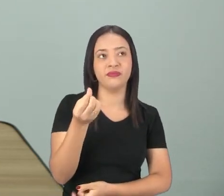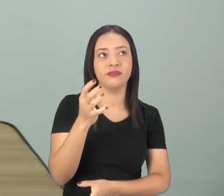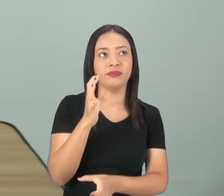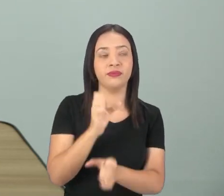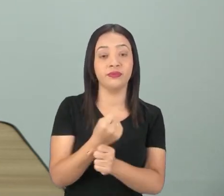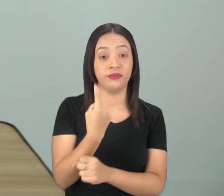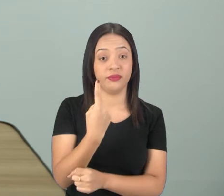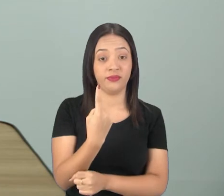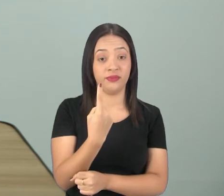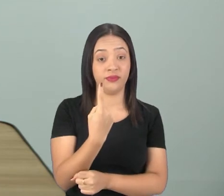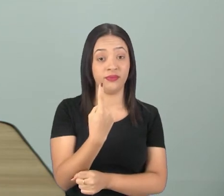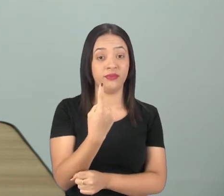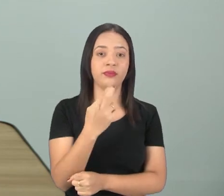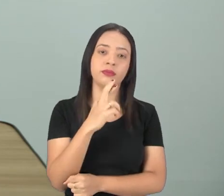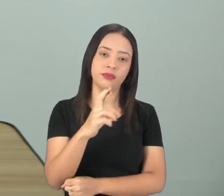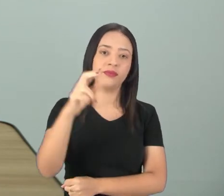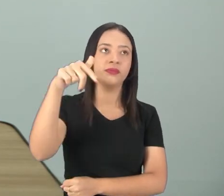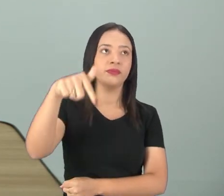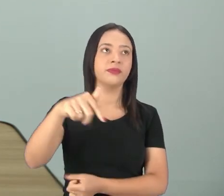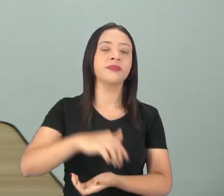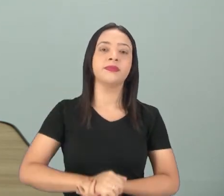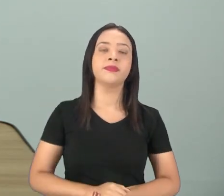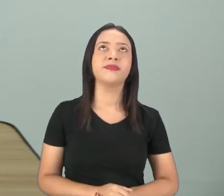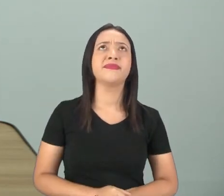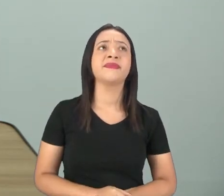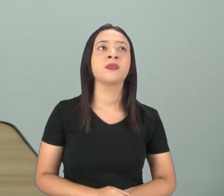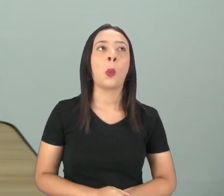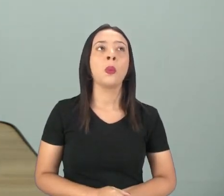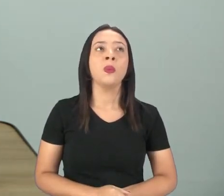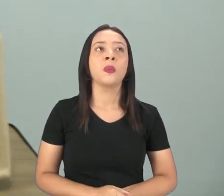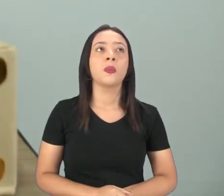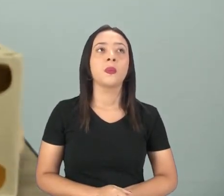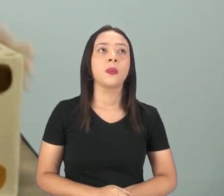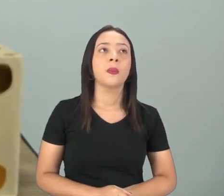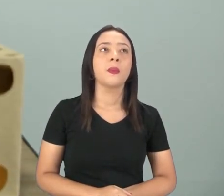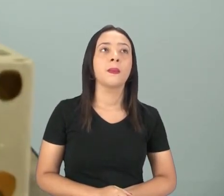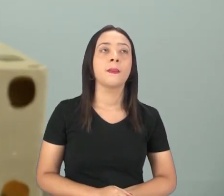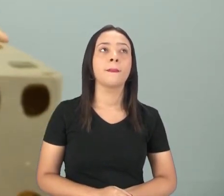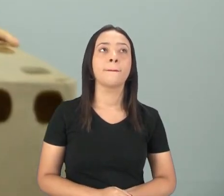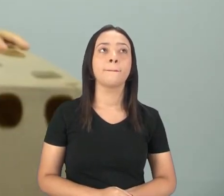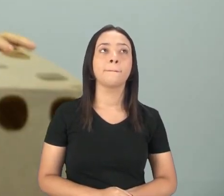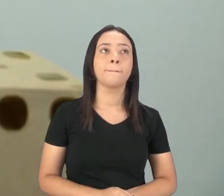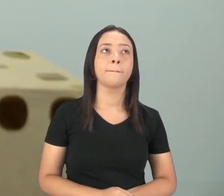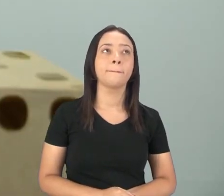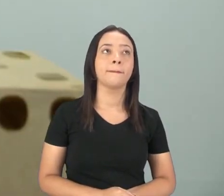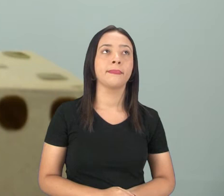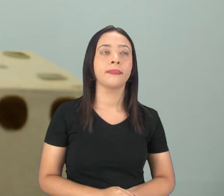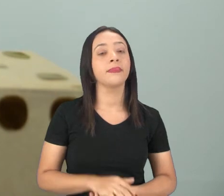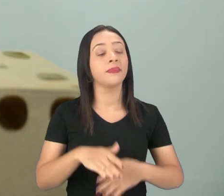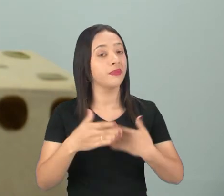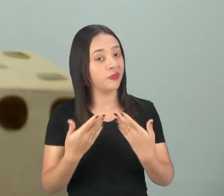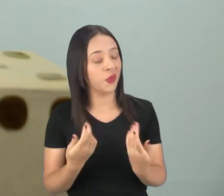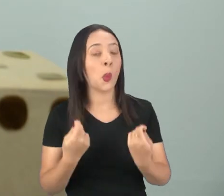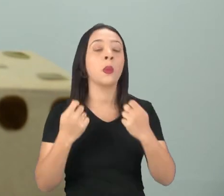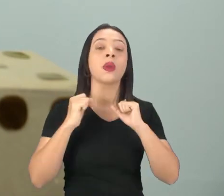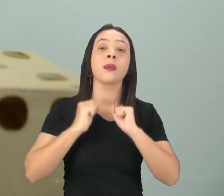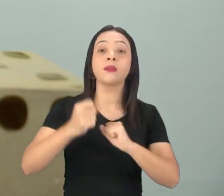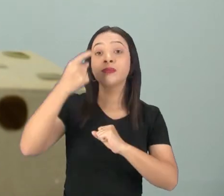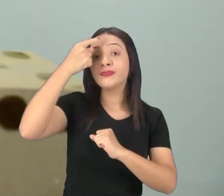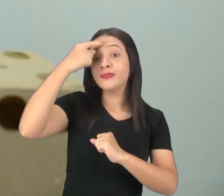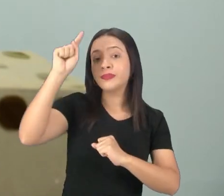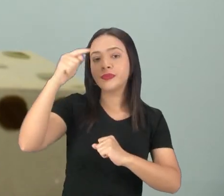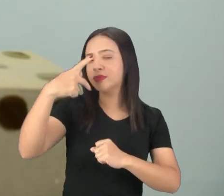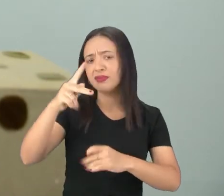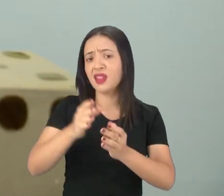lado, 7 também. Mais um, né? Dá 7, ok? E aí você pode produzir um dado em casa